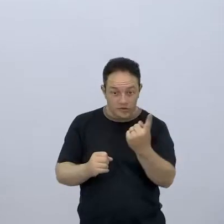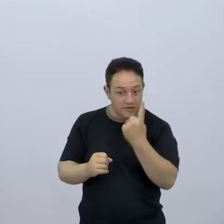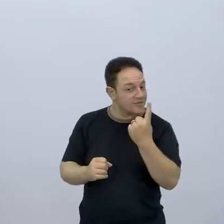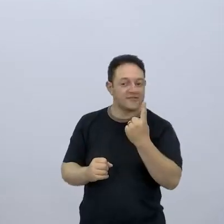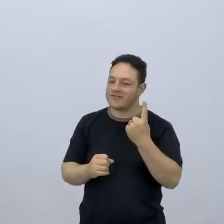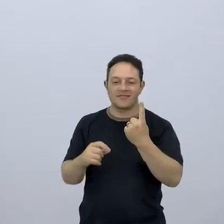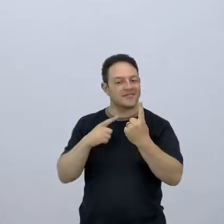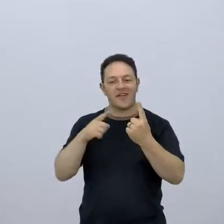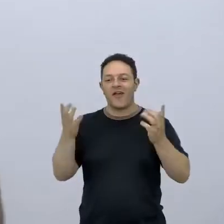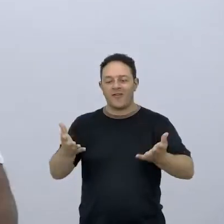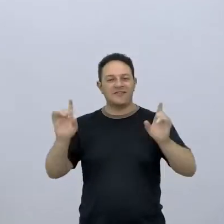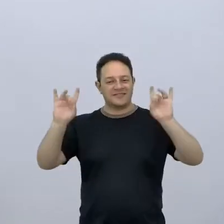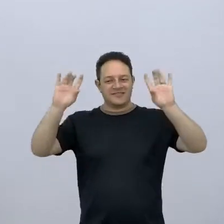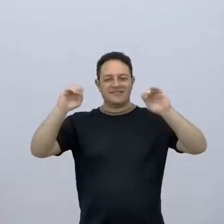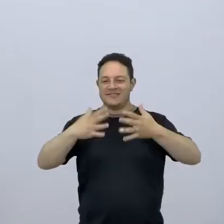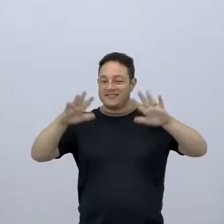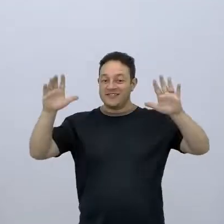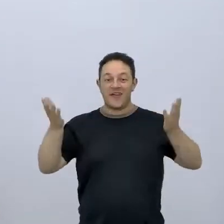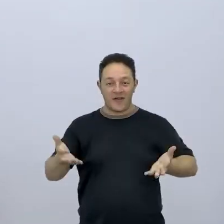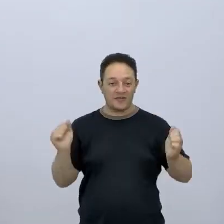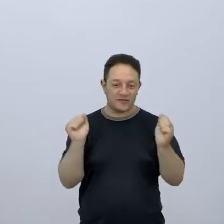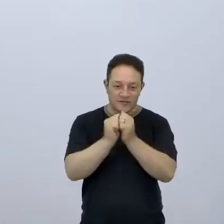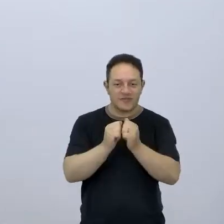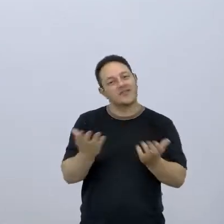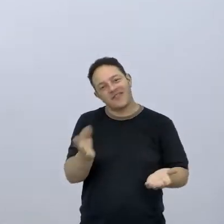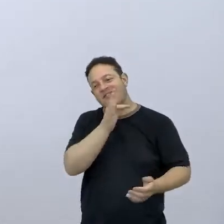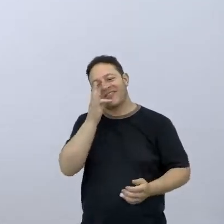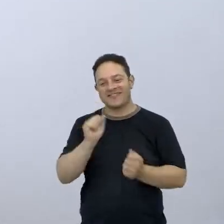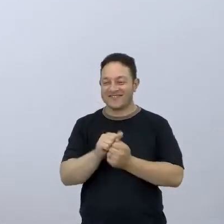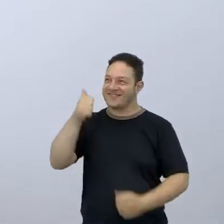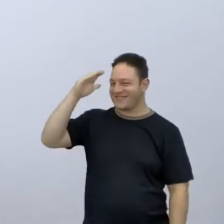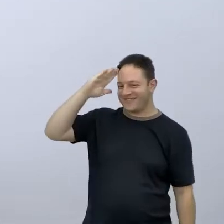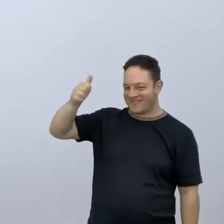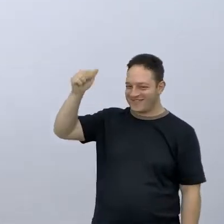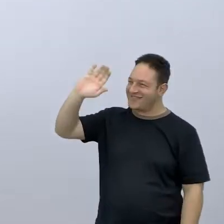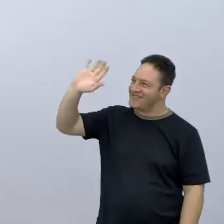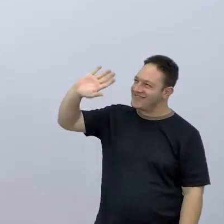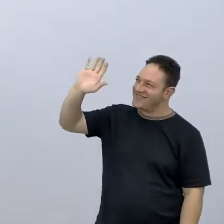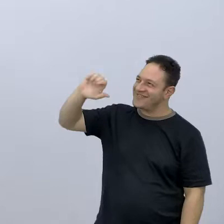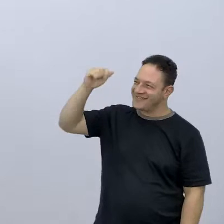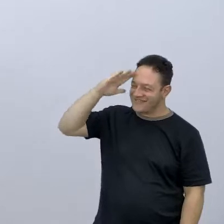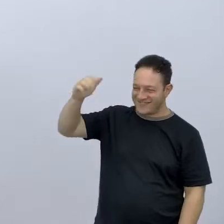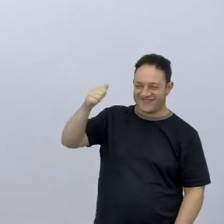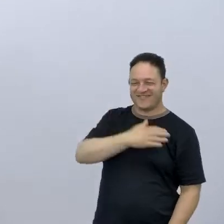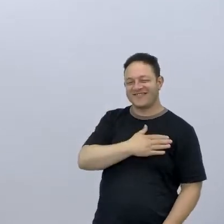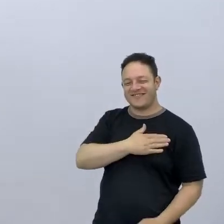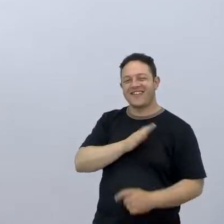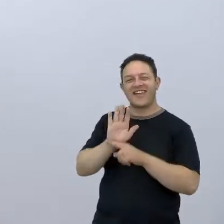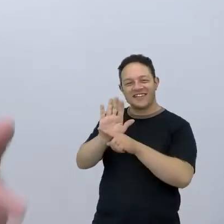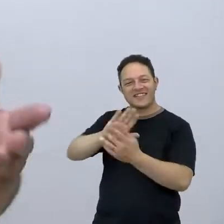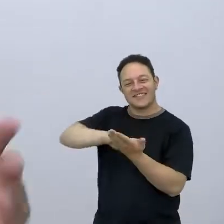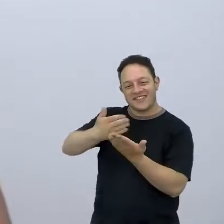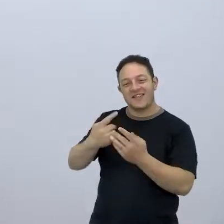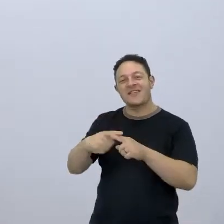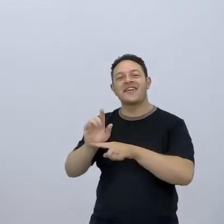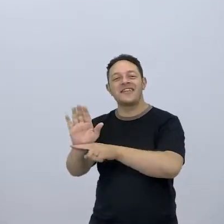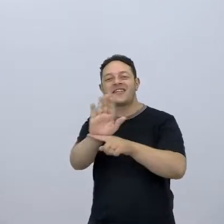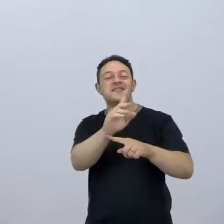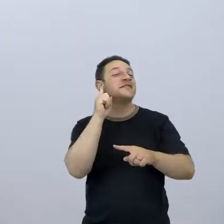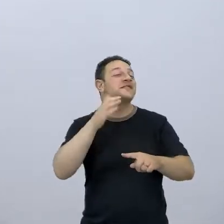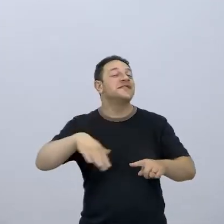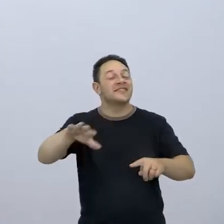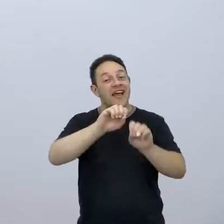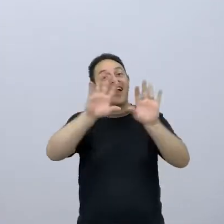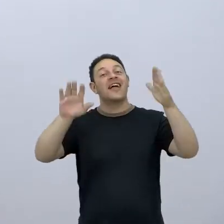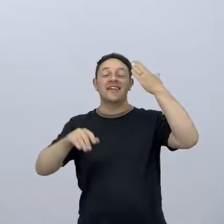Essa aula vai brilhar porque só tem gente brilhante, a começar pelo Felipe, né, Felipe? Felipe, muito obrigado por levar a minha voz aonde eu não posso levar. Sem vocês